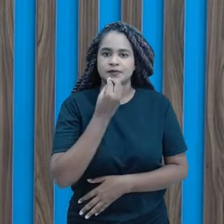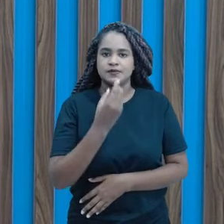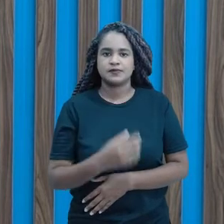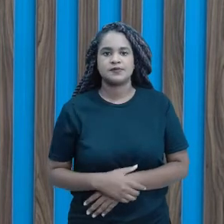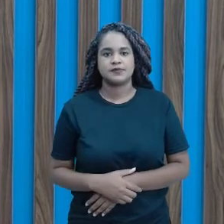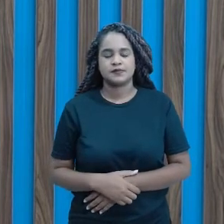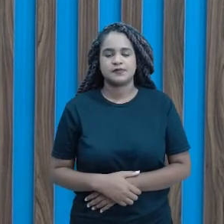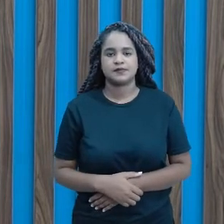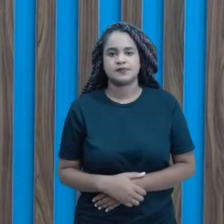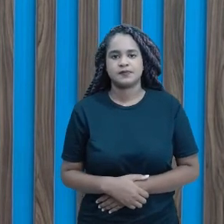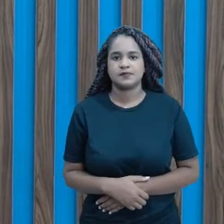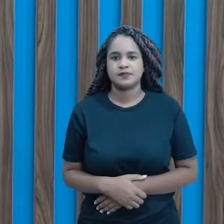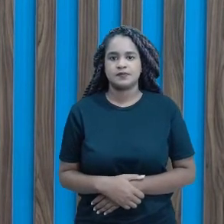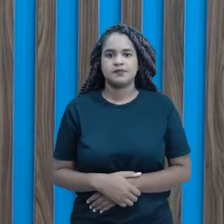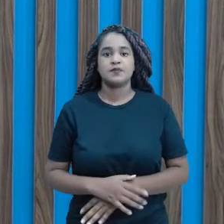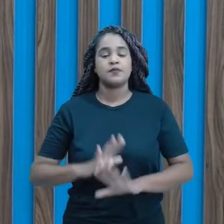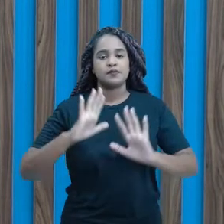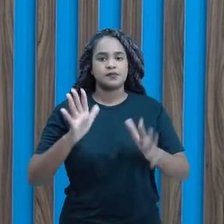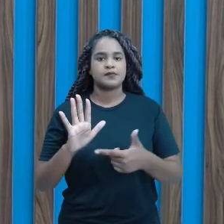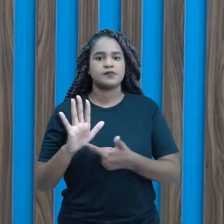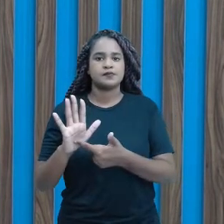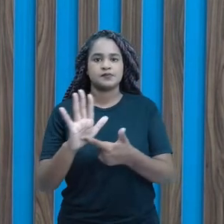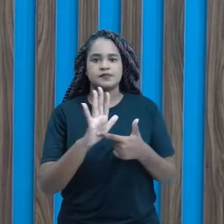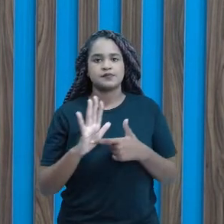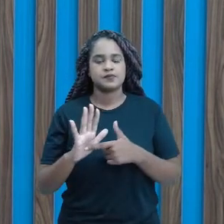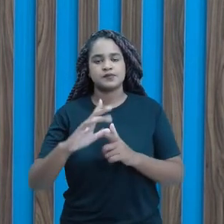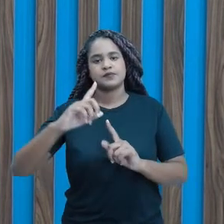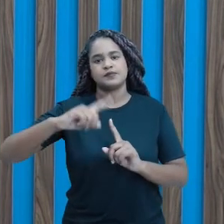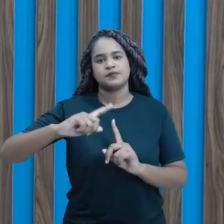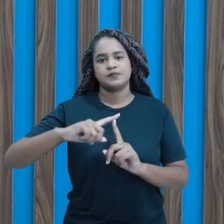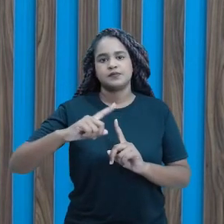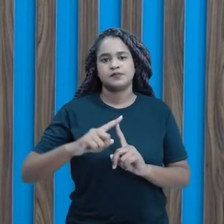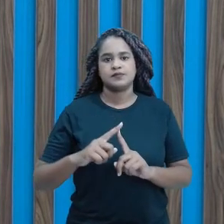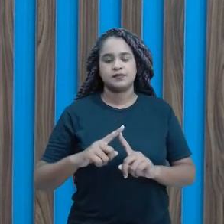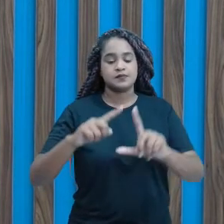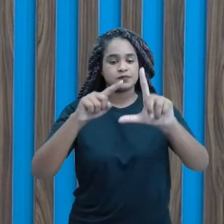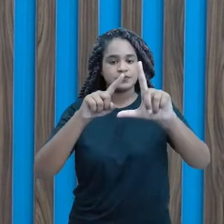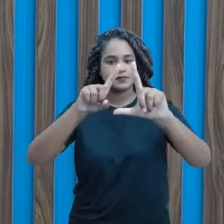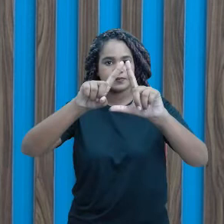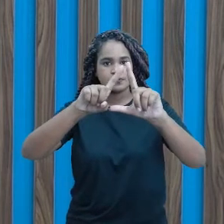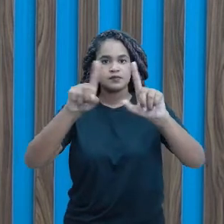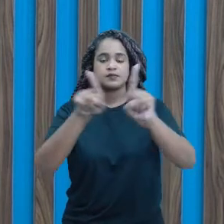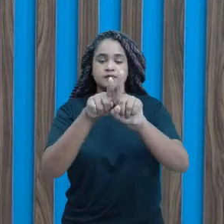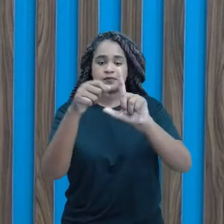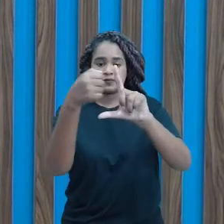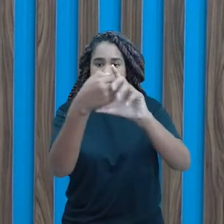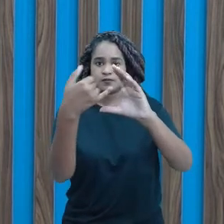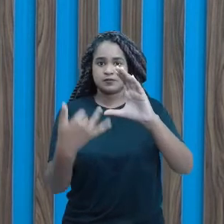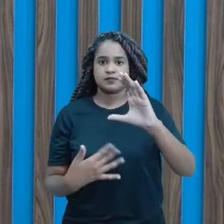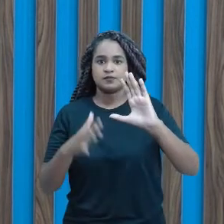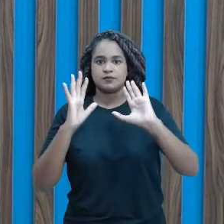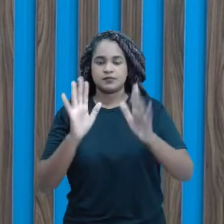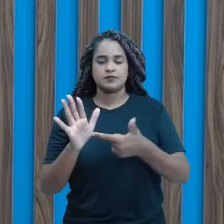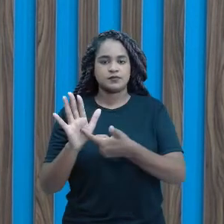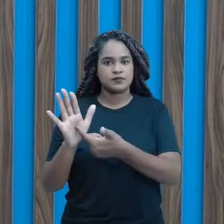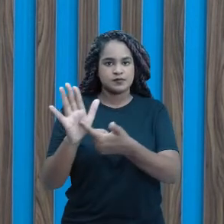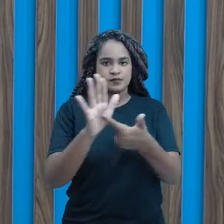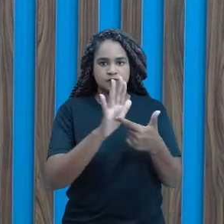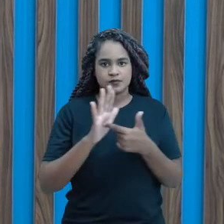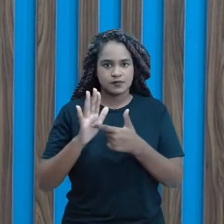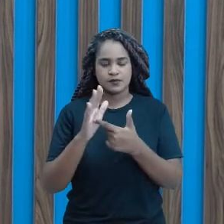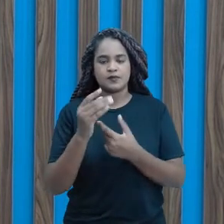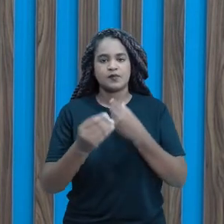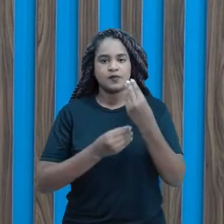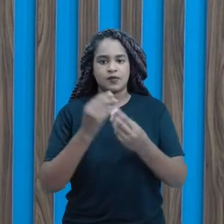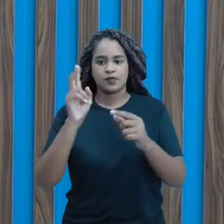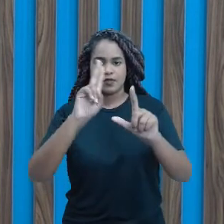definimos aí o triângulo retângulo e escrevemos aí os seus elementos em relação aos seus lados, como eles